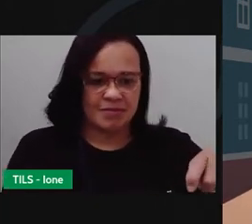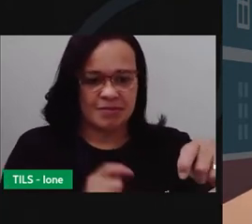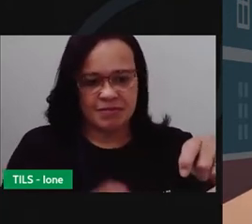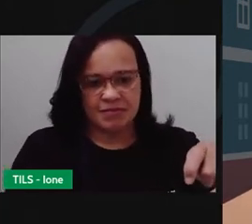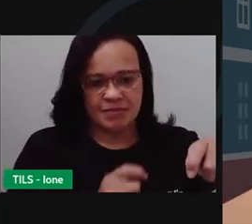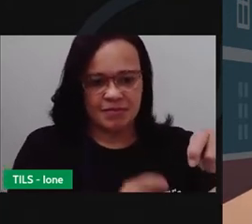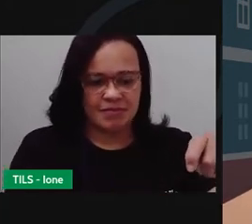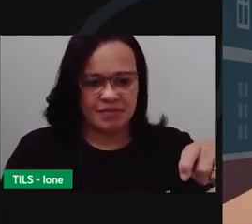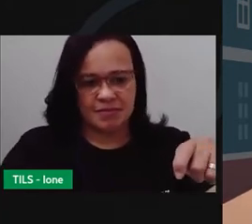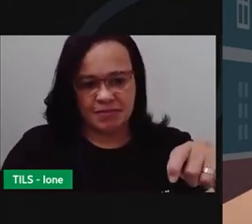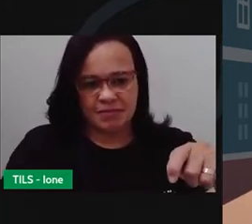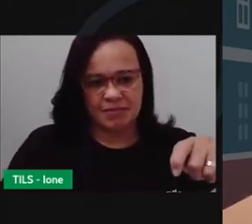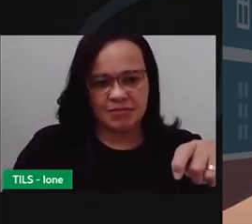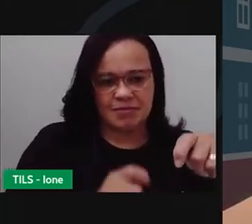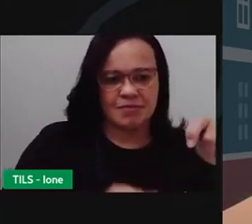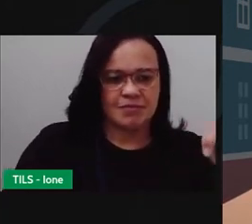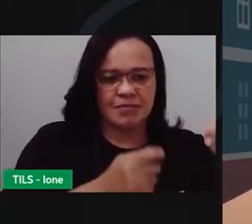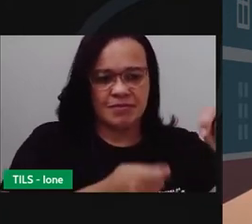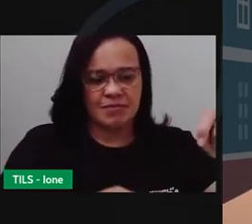Triângulo.